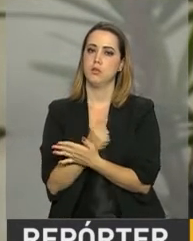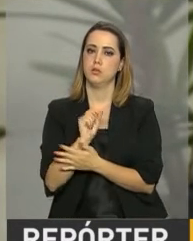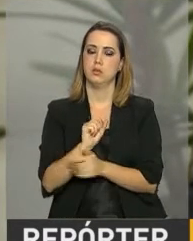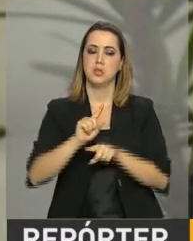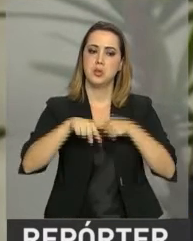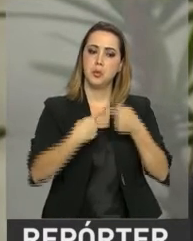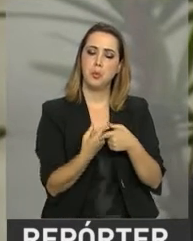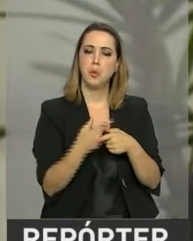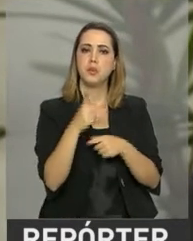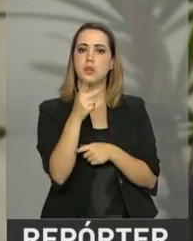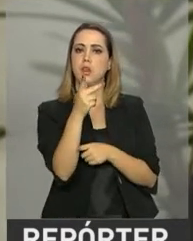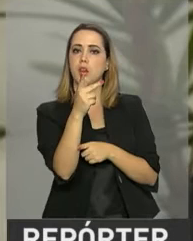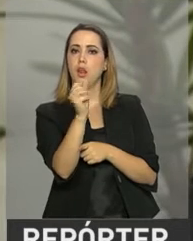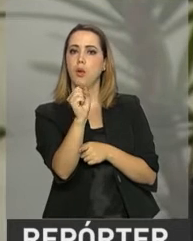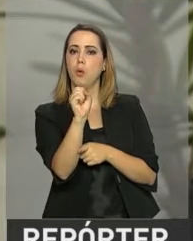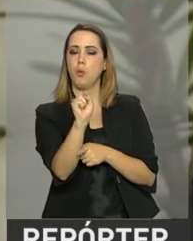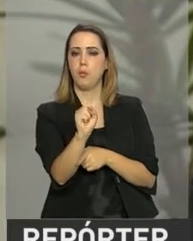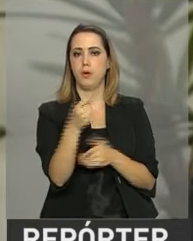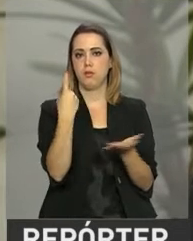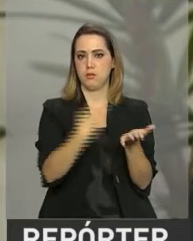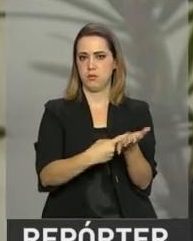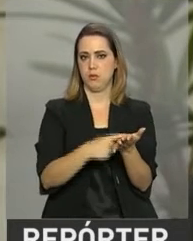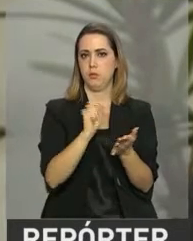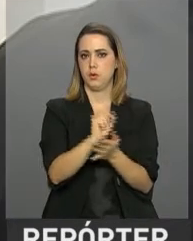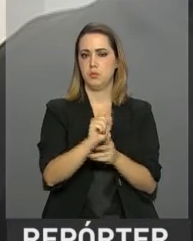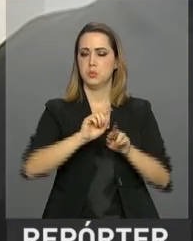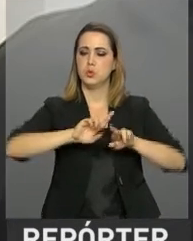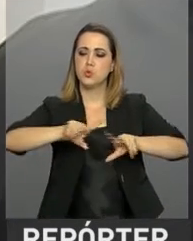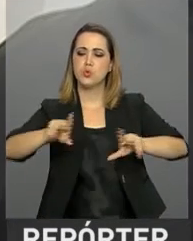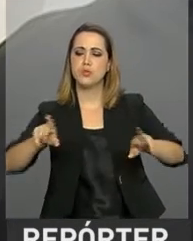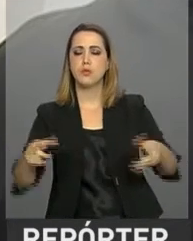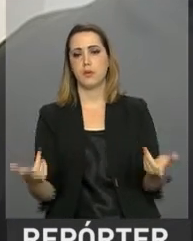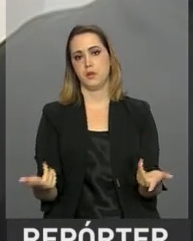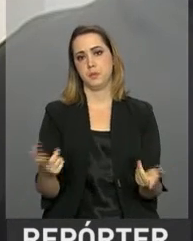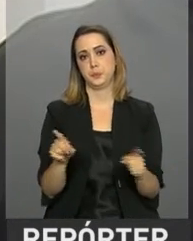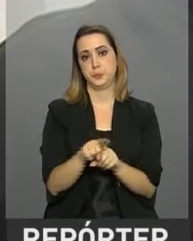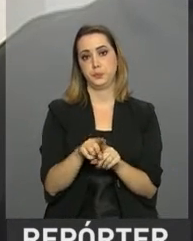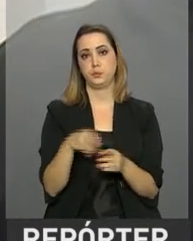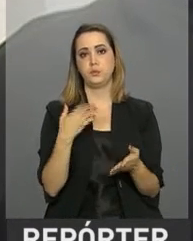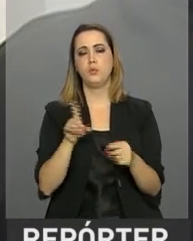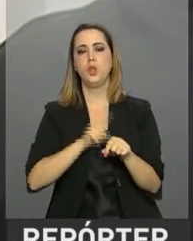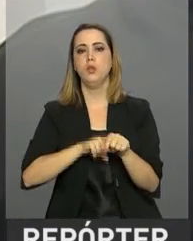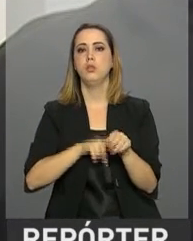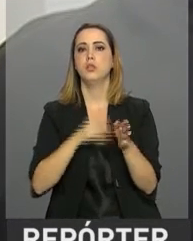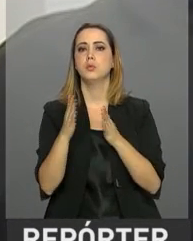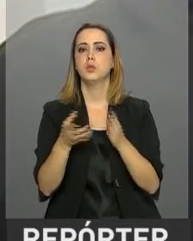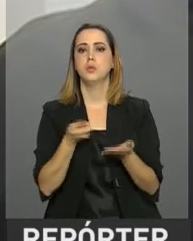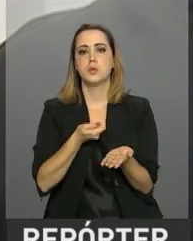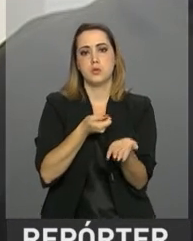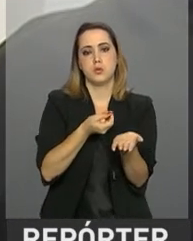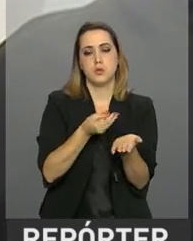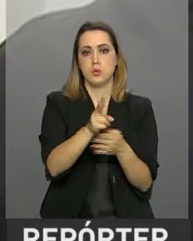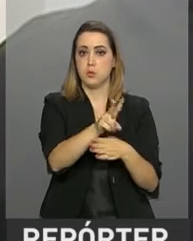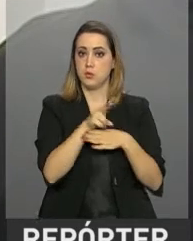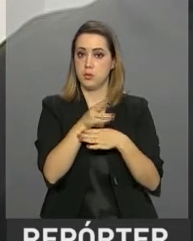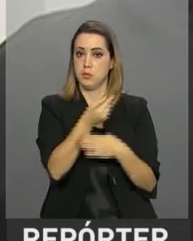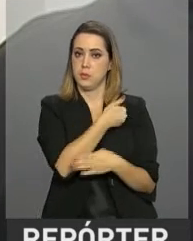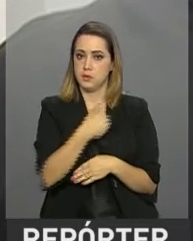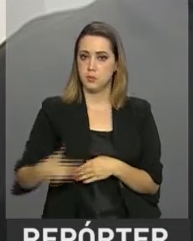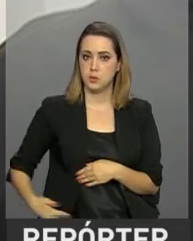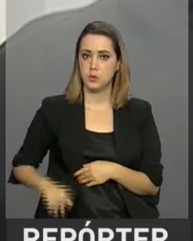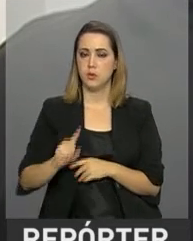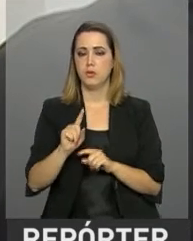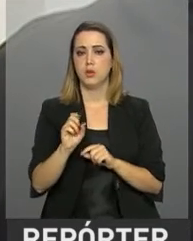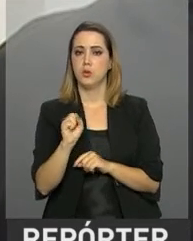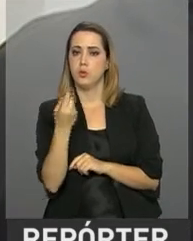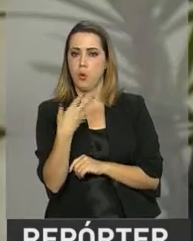fixados aí vão depender de outras variáveis na verdade e quanto tempo eu preciso deixar o dinheiro investido e eu posso sacar ele antes